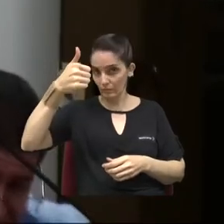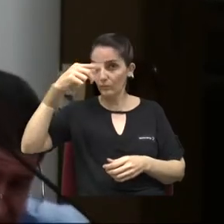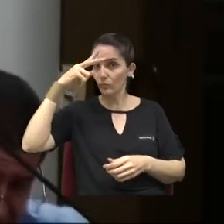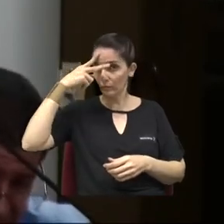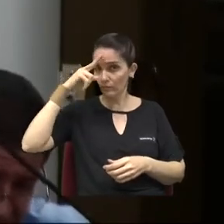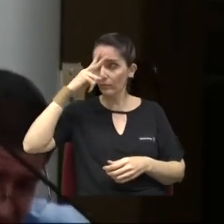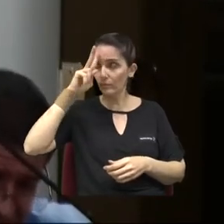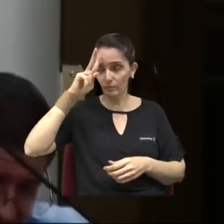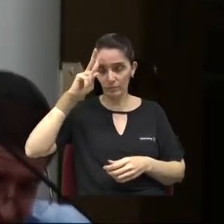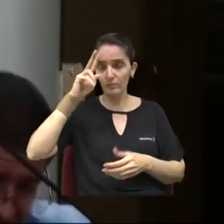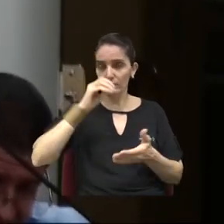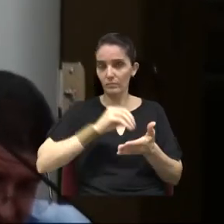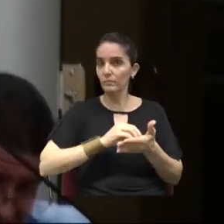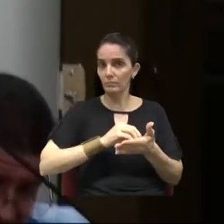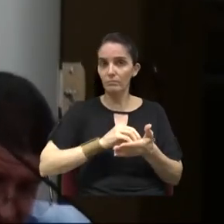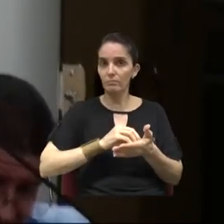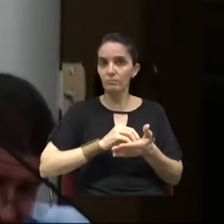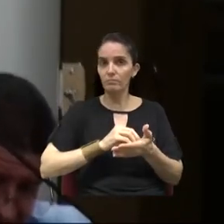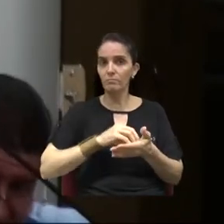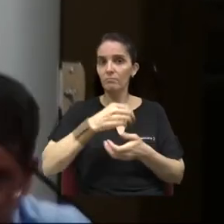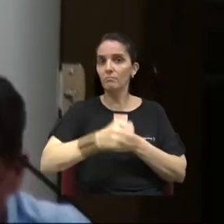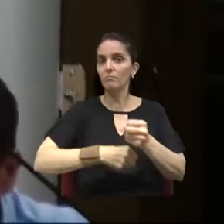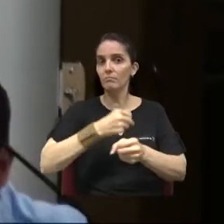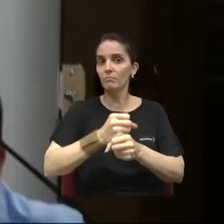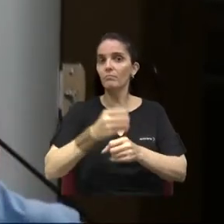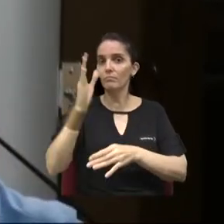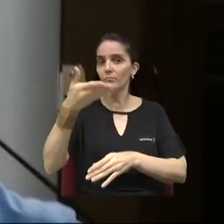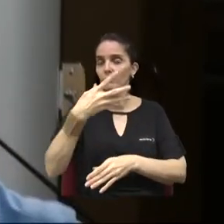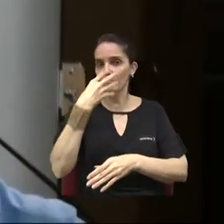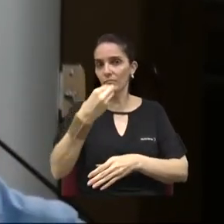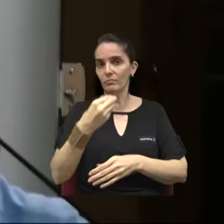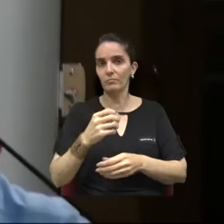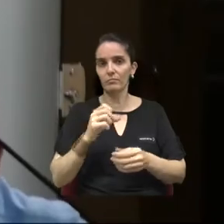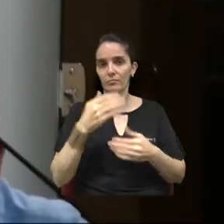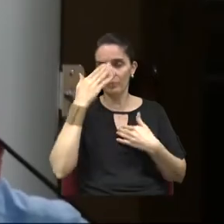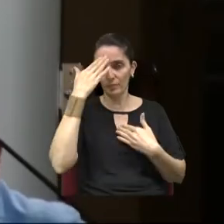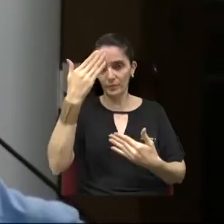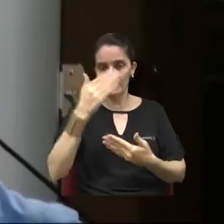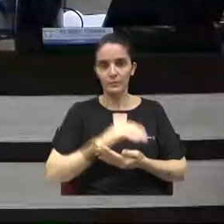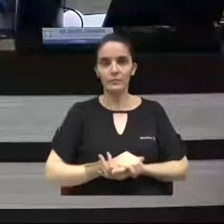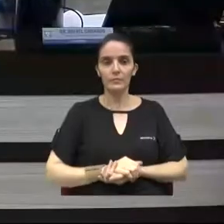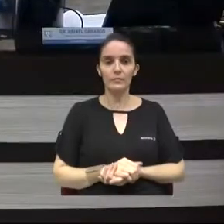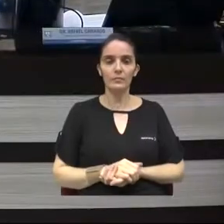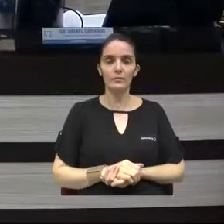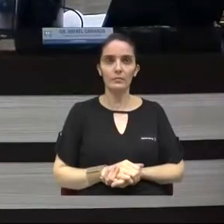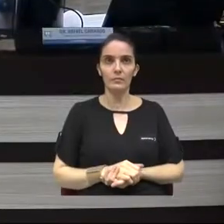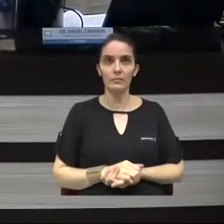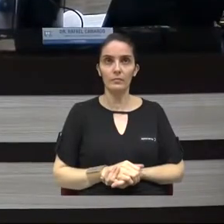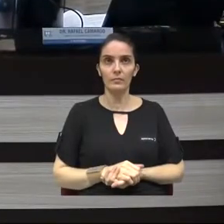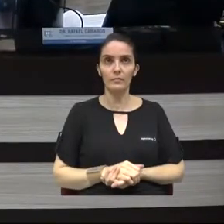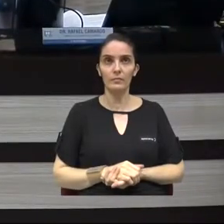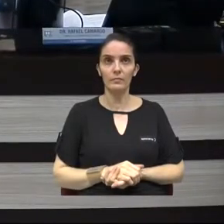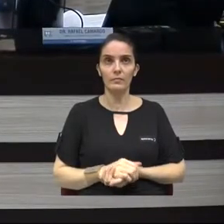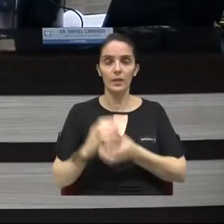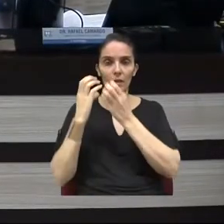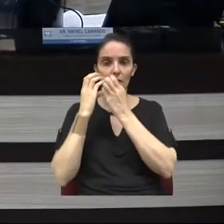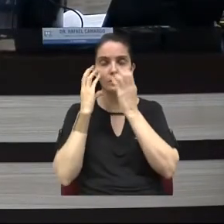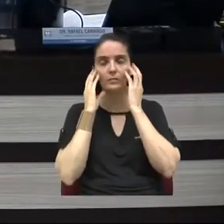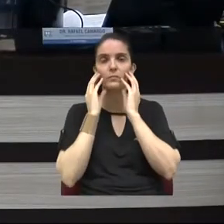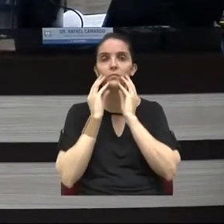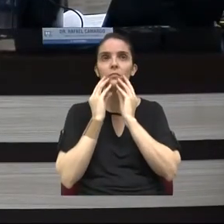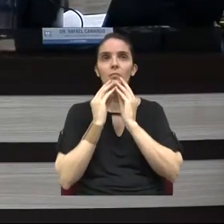A2 e no próximo ano já com a foto da A1, presidente. Obrigado. Mir do lanche.